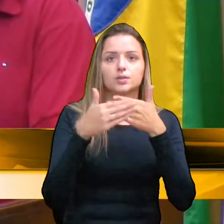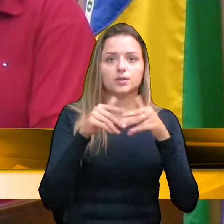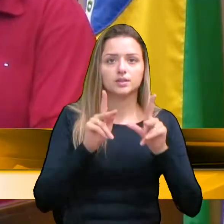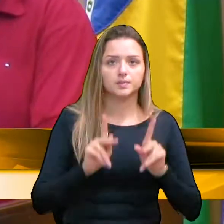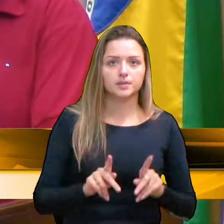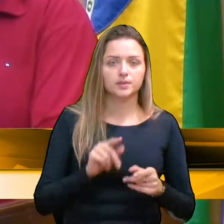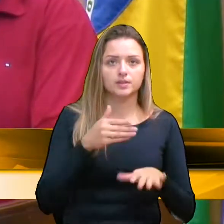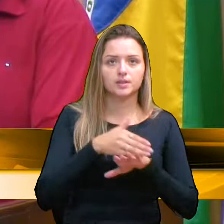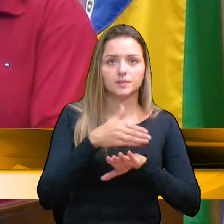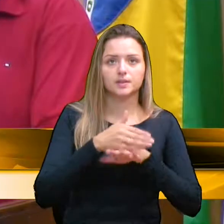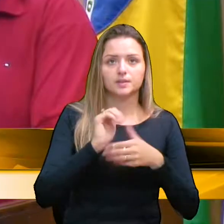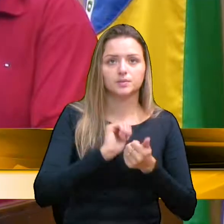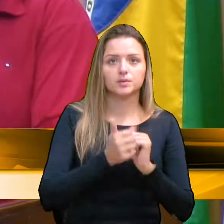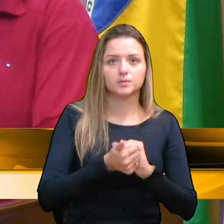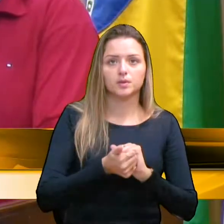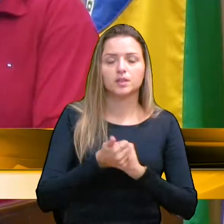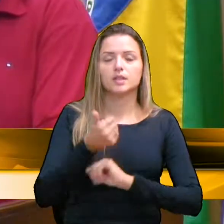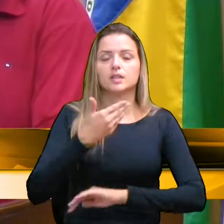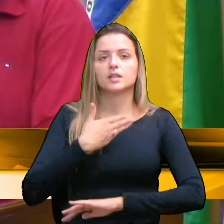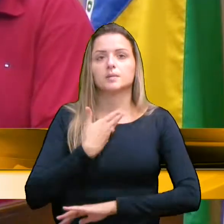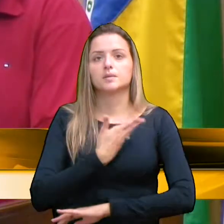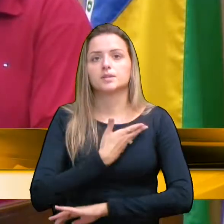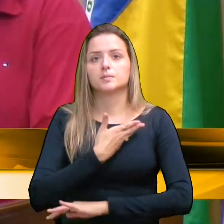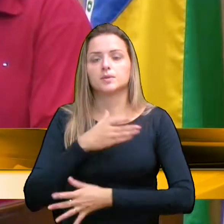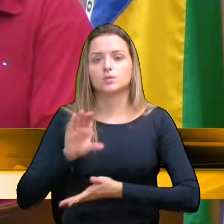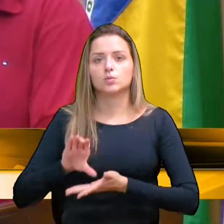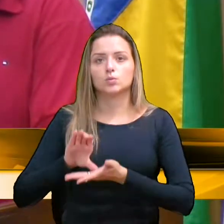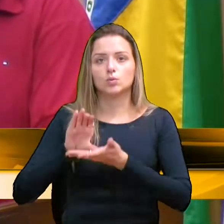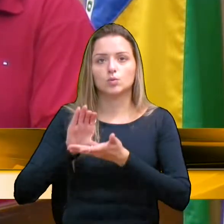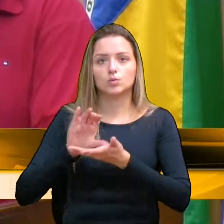meus companheiros do Conselho Municipal do Desporto.